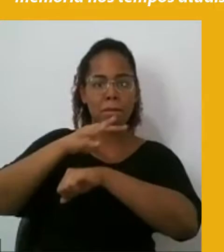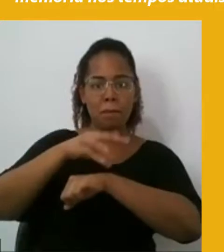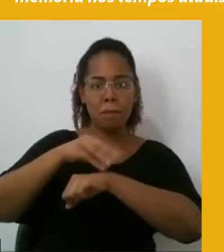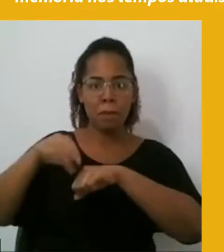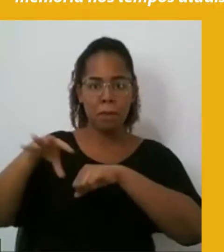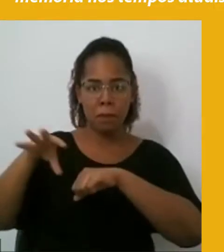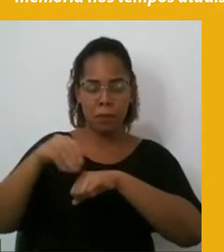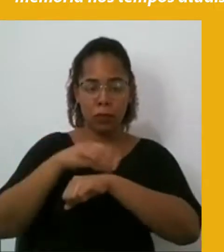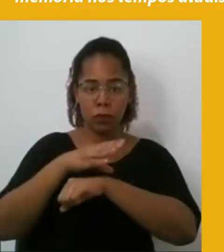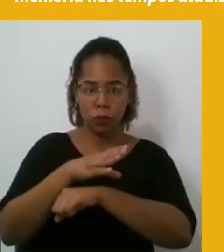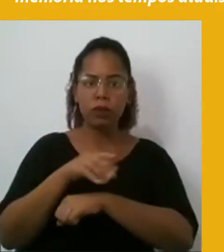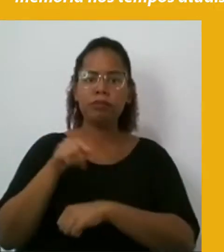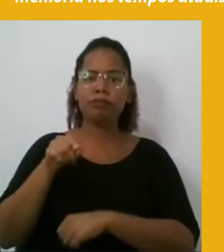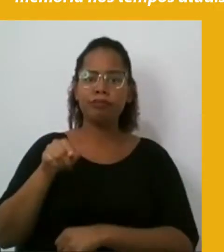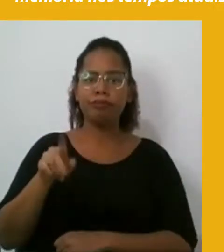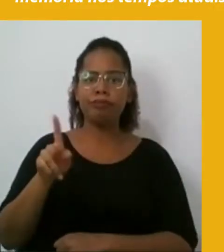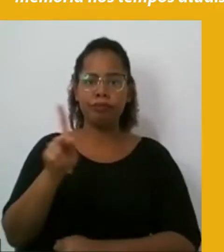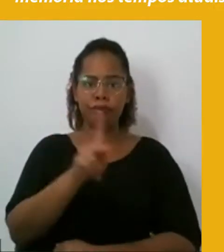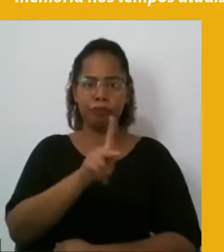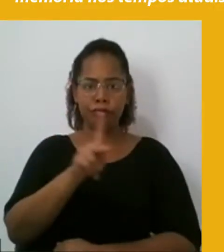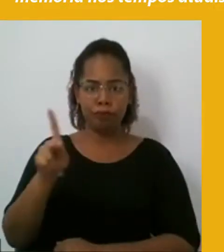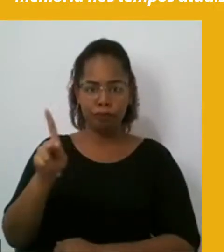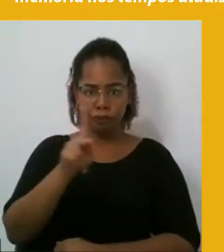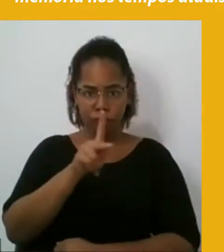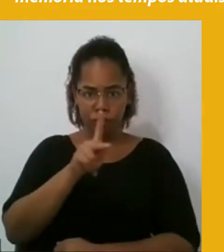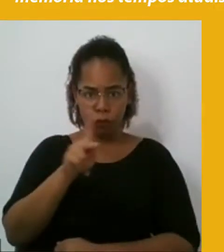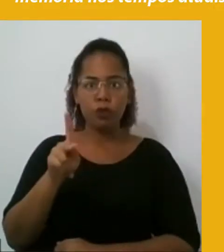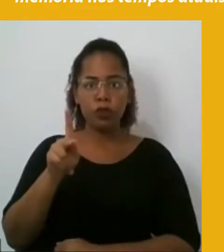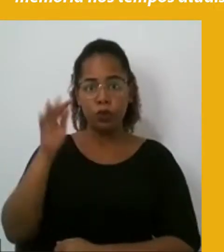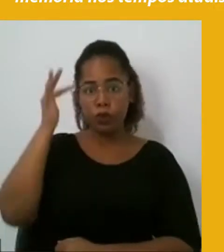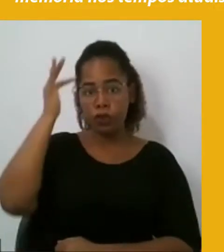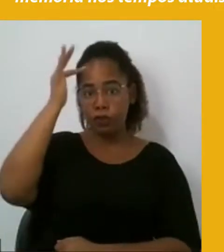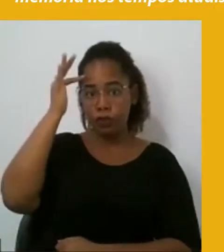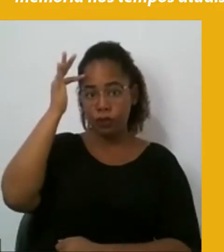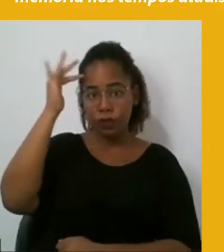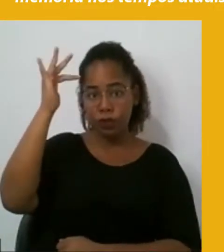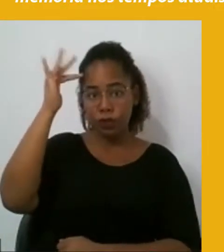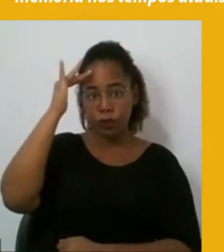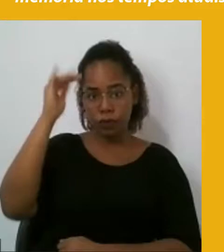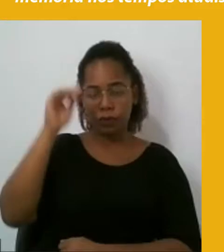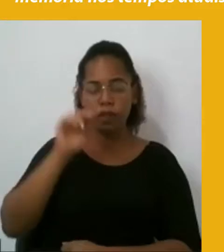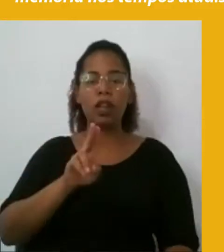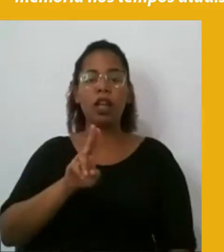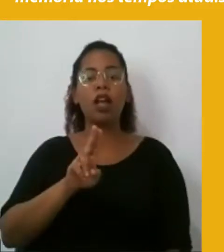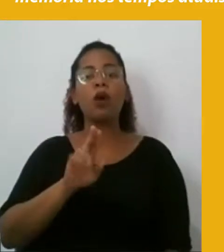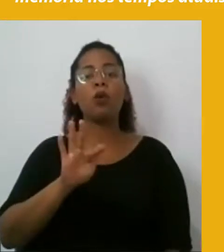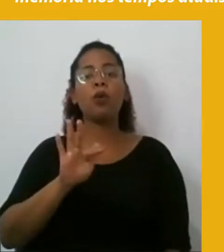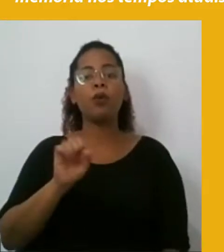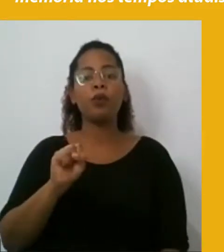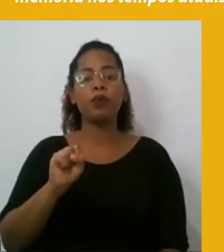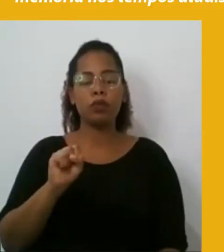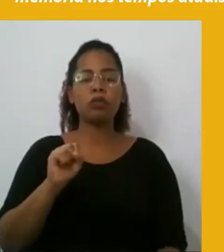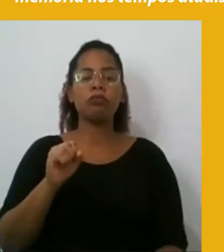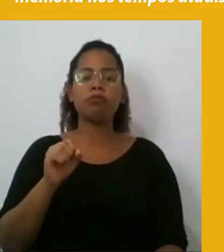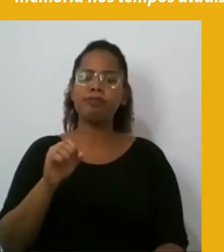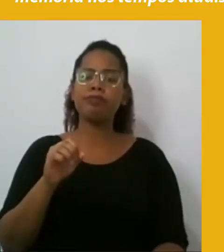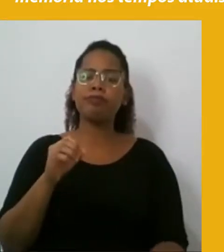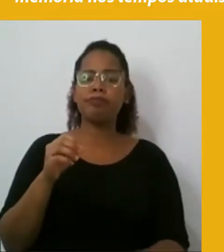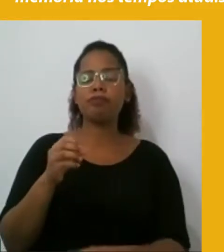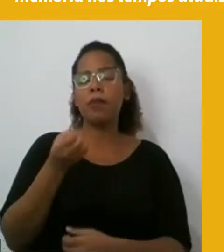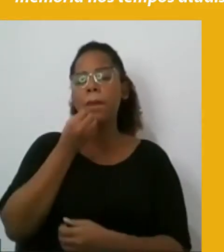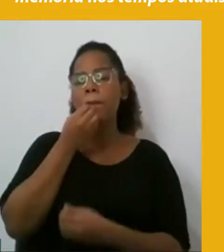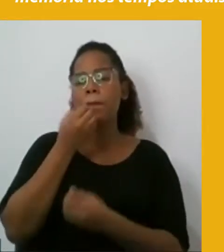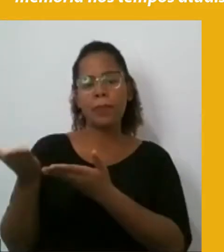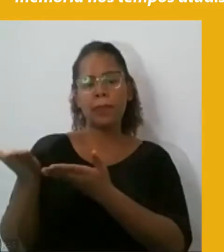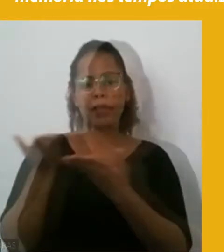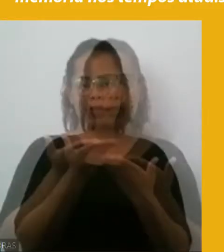Fernando Pessoa é o professor titular de filosofia da USP. Fernando, a palavra está com você. Muito